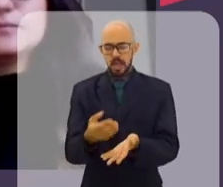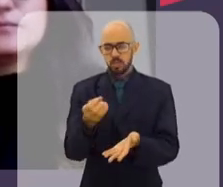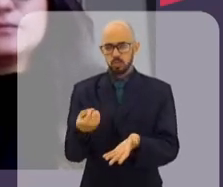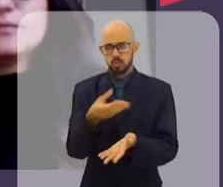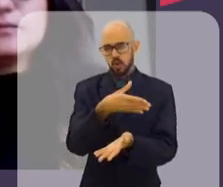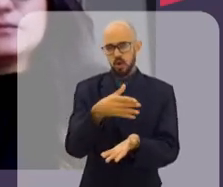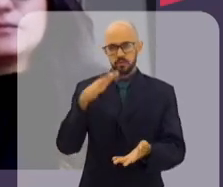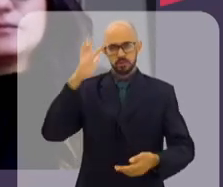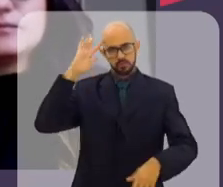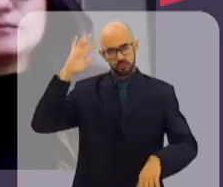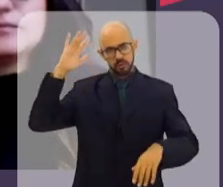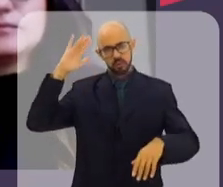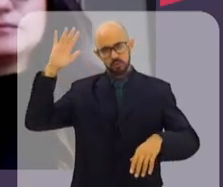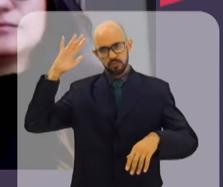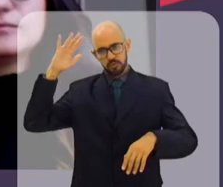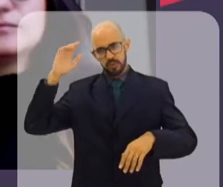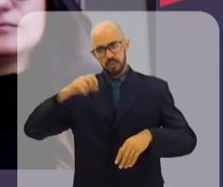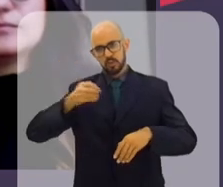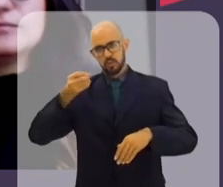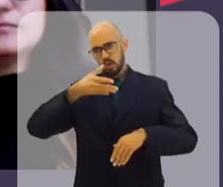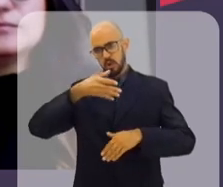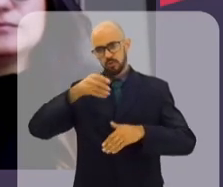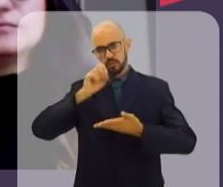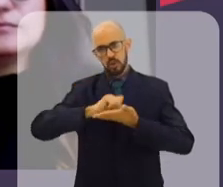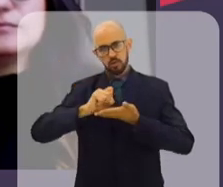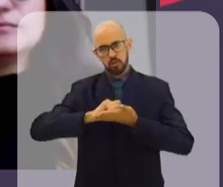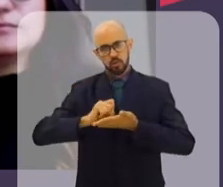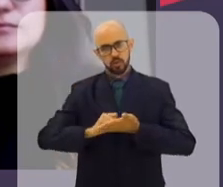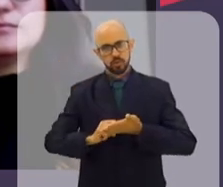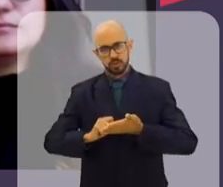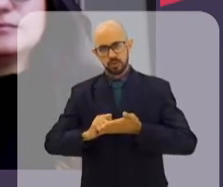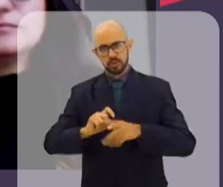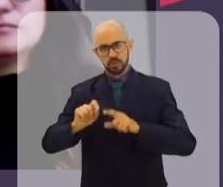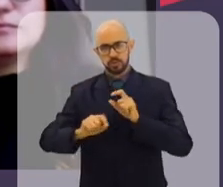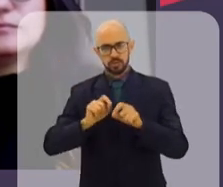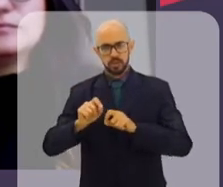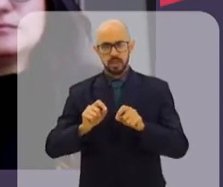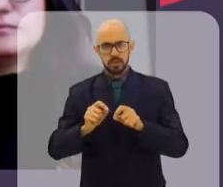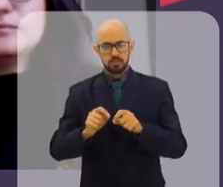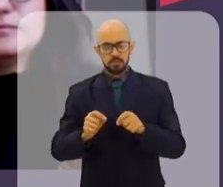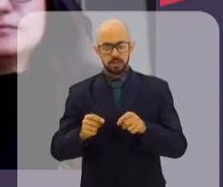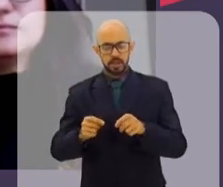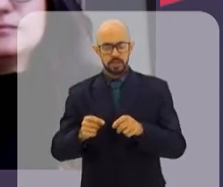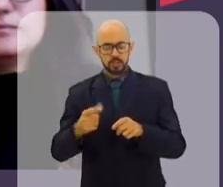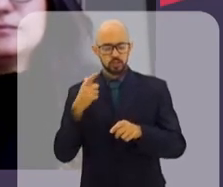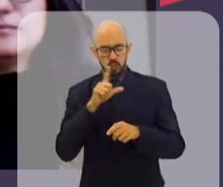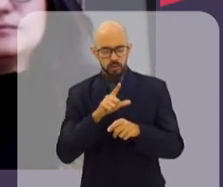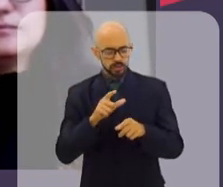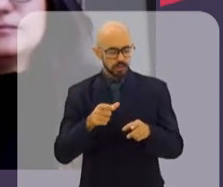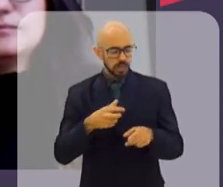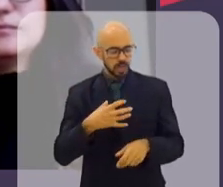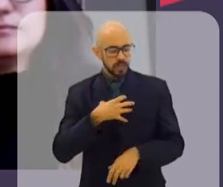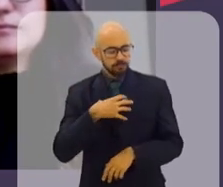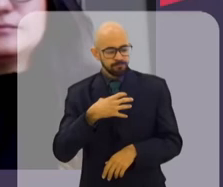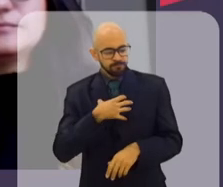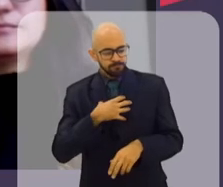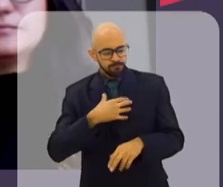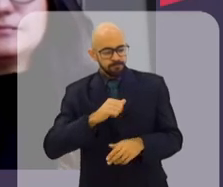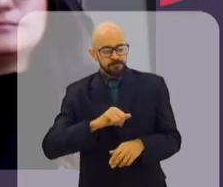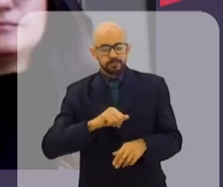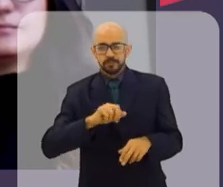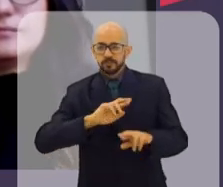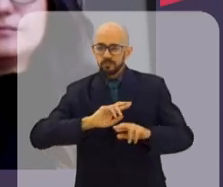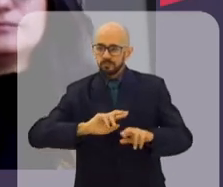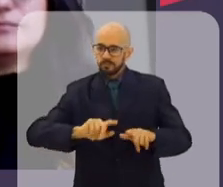traz novas filosofias, traz novos autores que, sabe, para poder oxigenar também, para poder